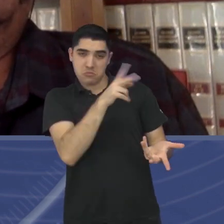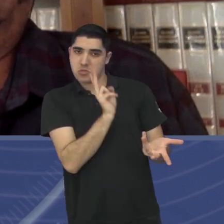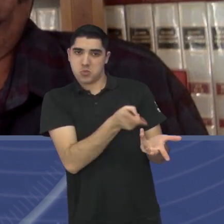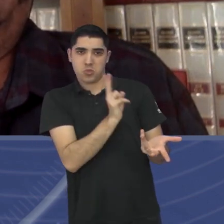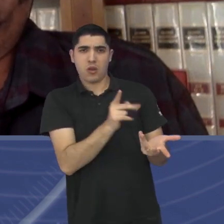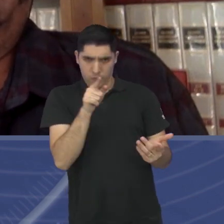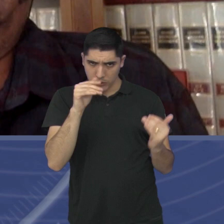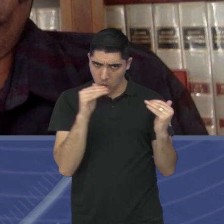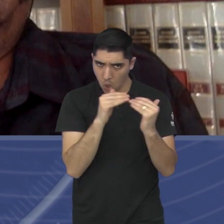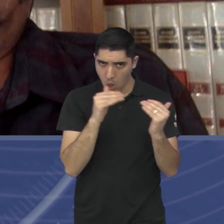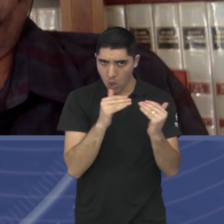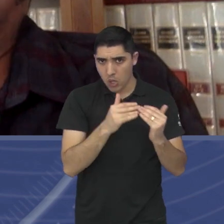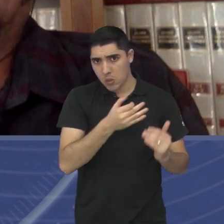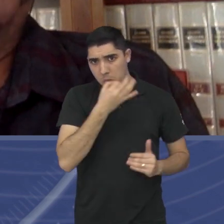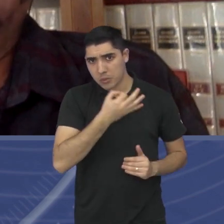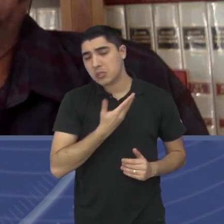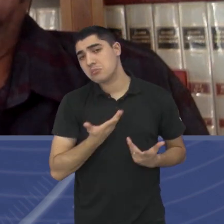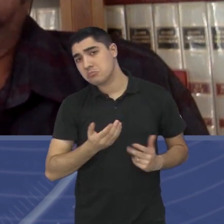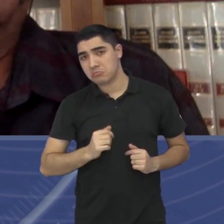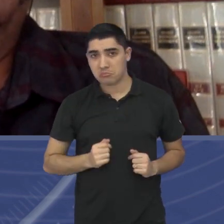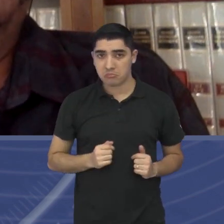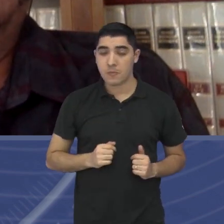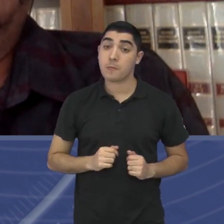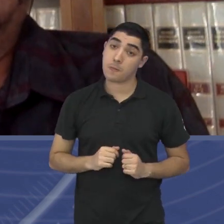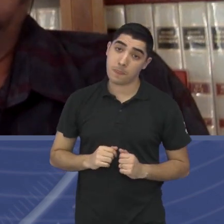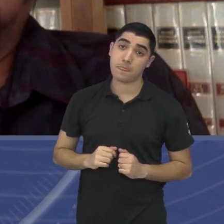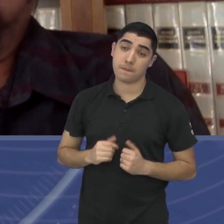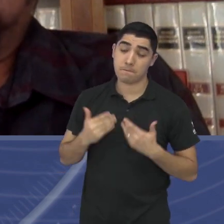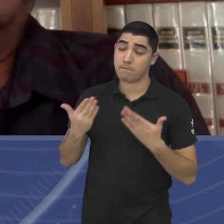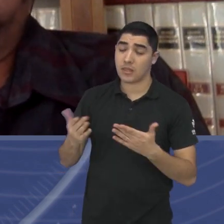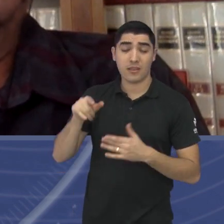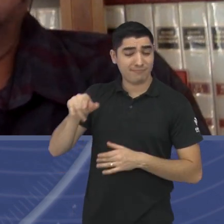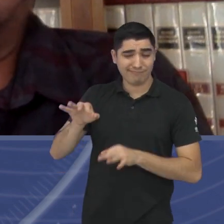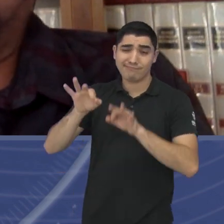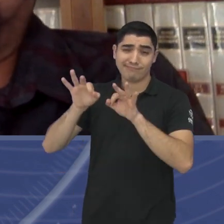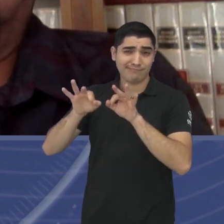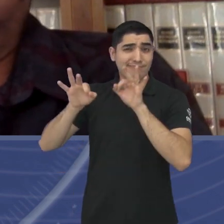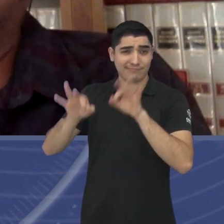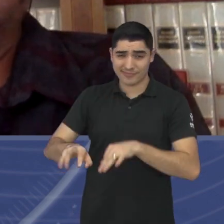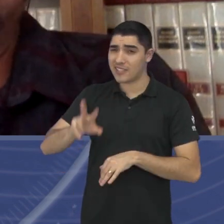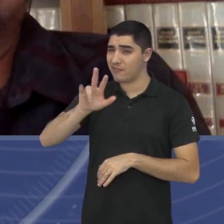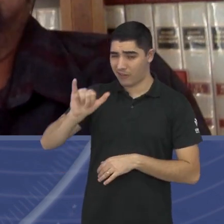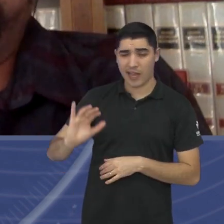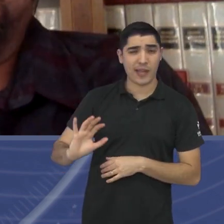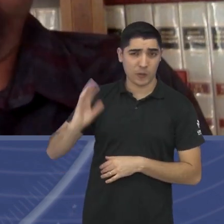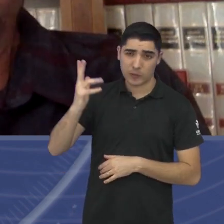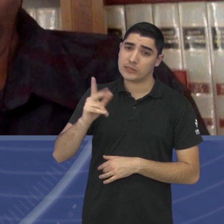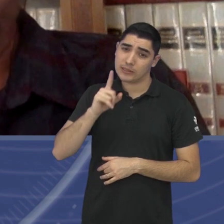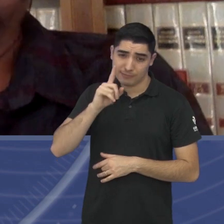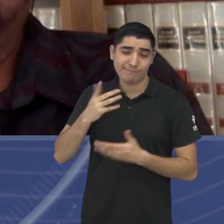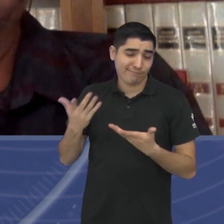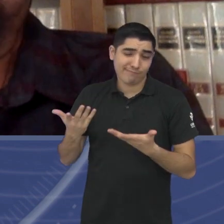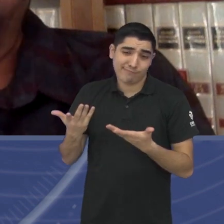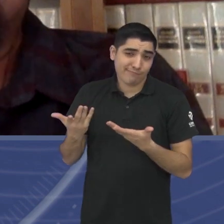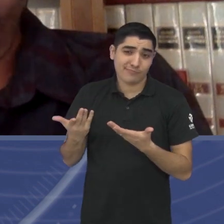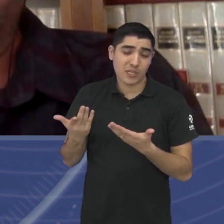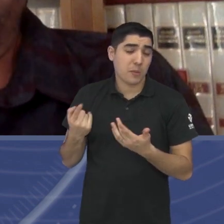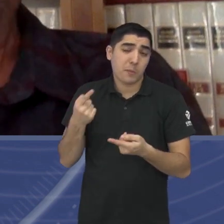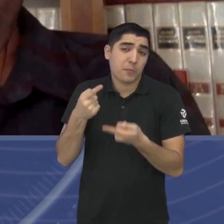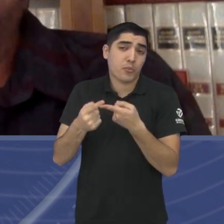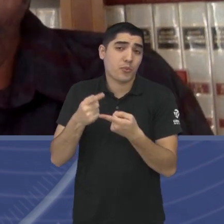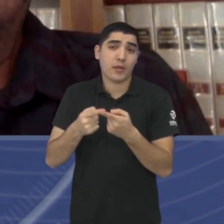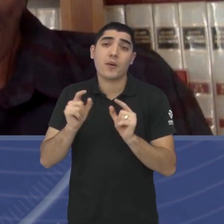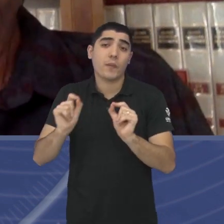de raciocínio? Tem algum ponto de vista diferente? Não, isso é uma coisa natural, assim,